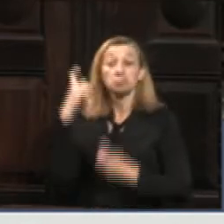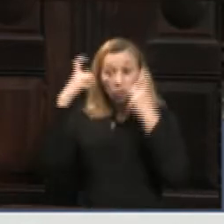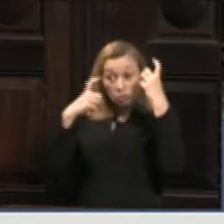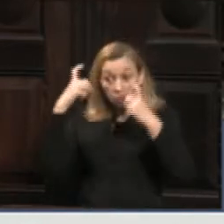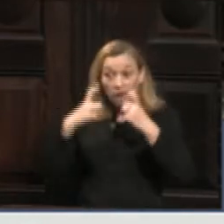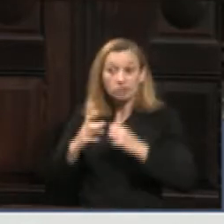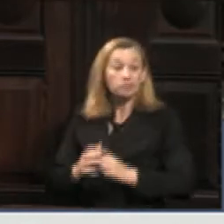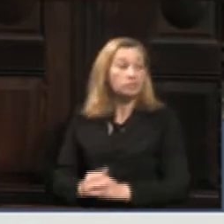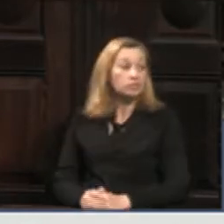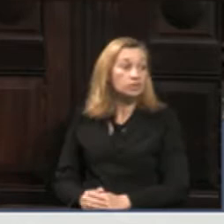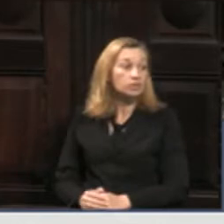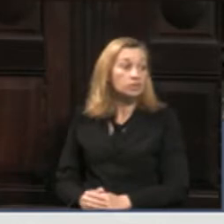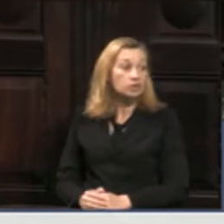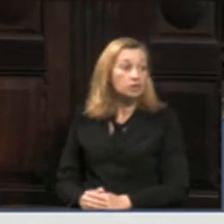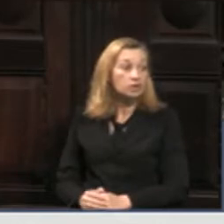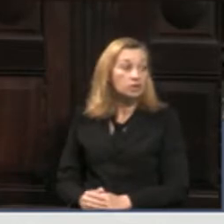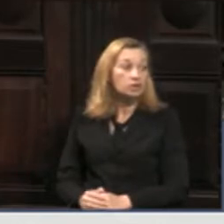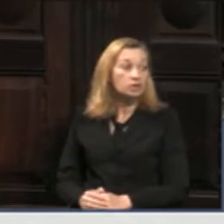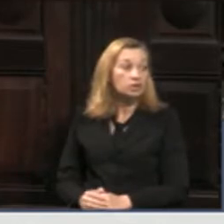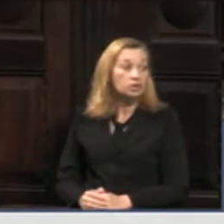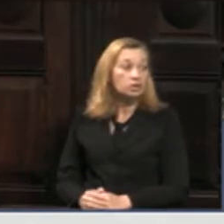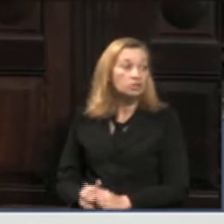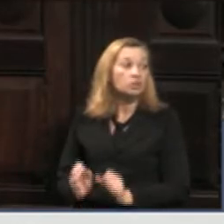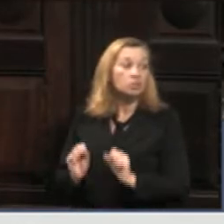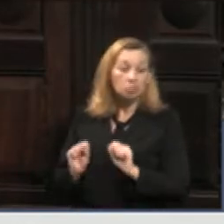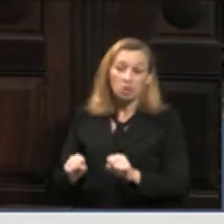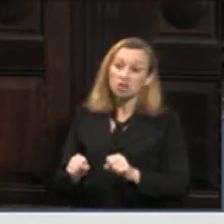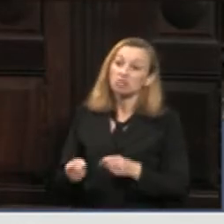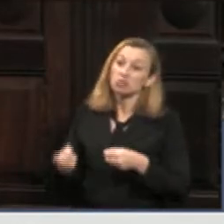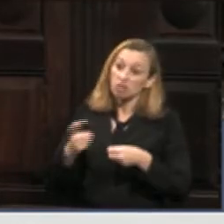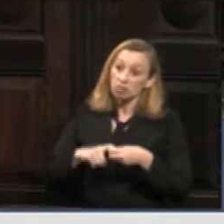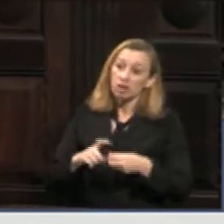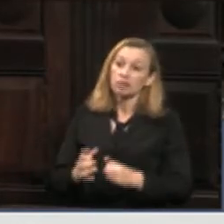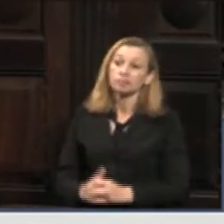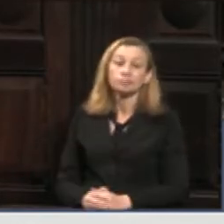preocupado com possibilidades de retrocesso.